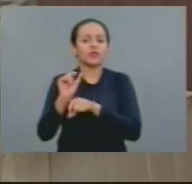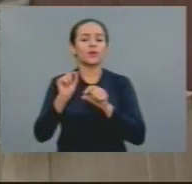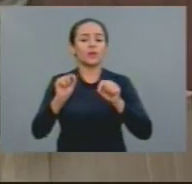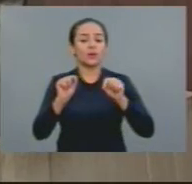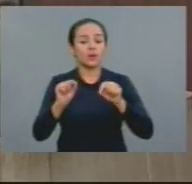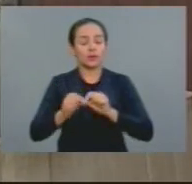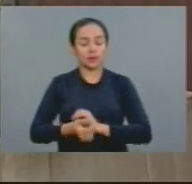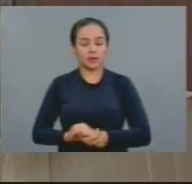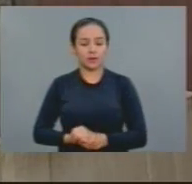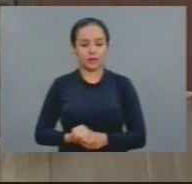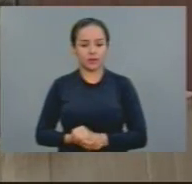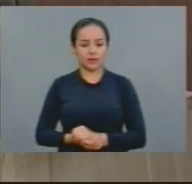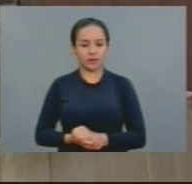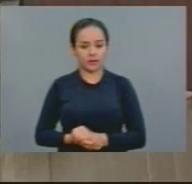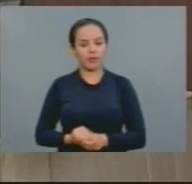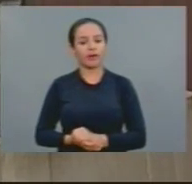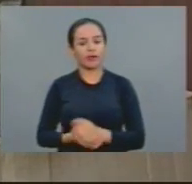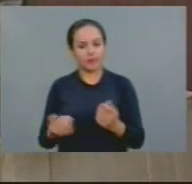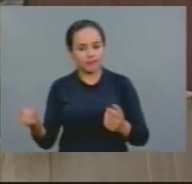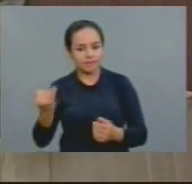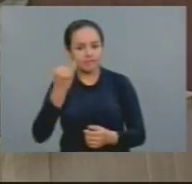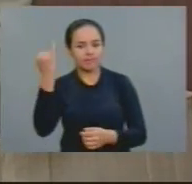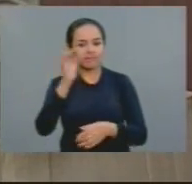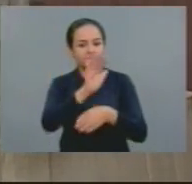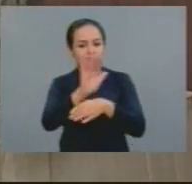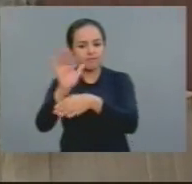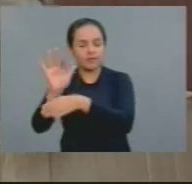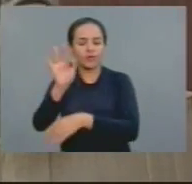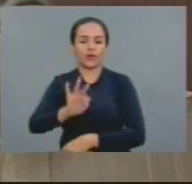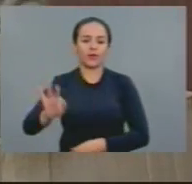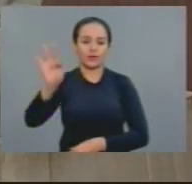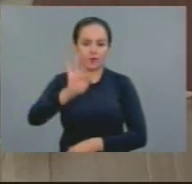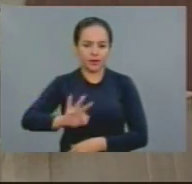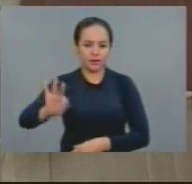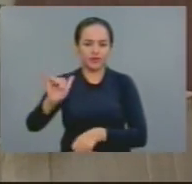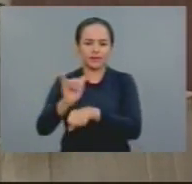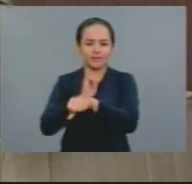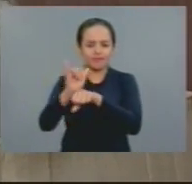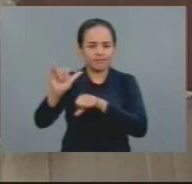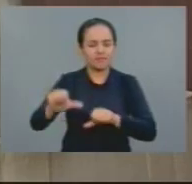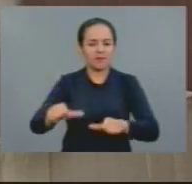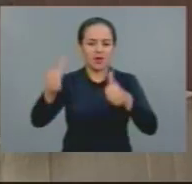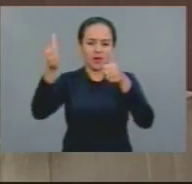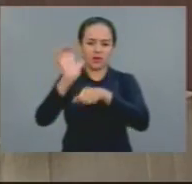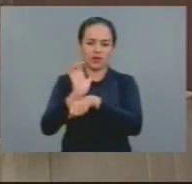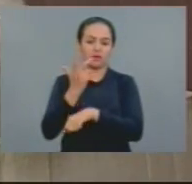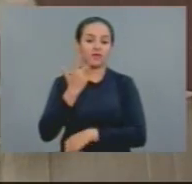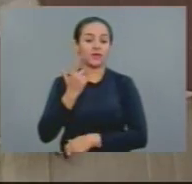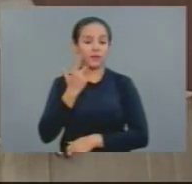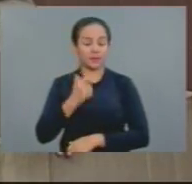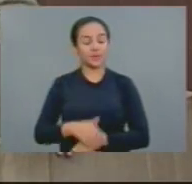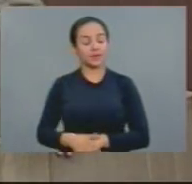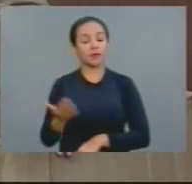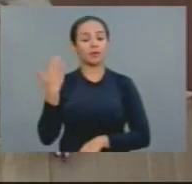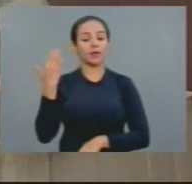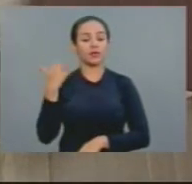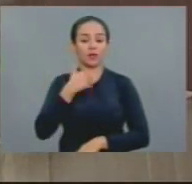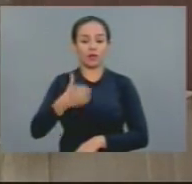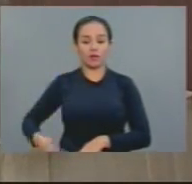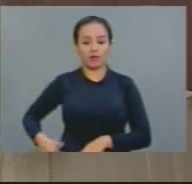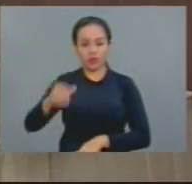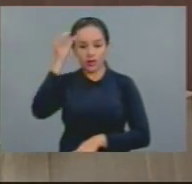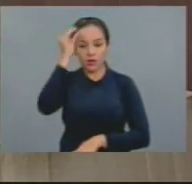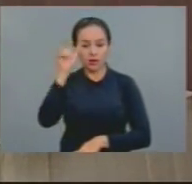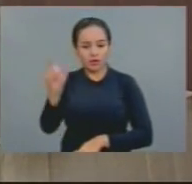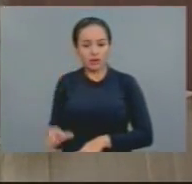fundamentais para o Ceará. O governador anterior, ele dizia que nós